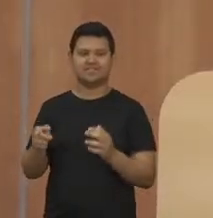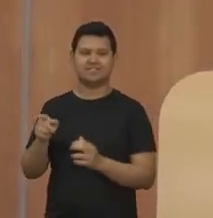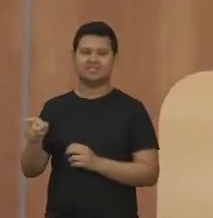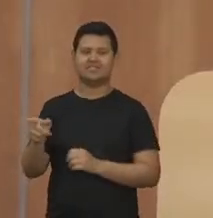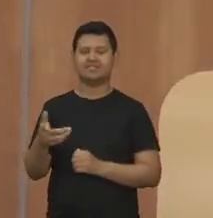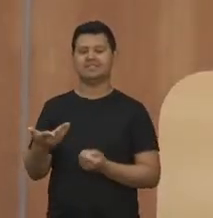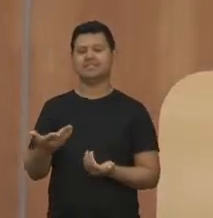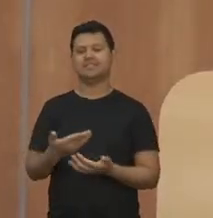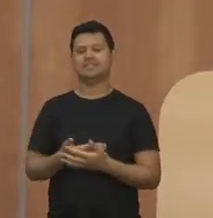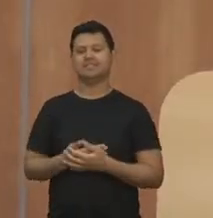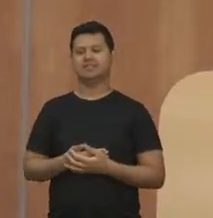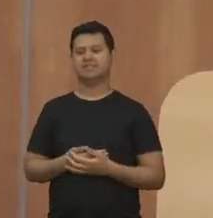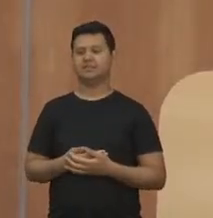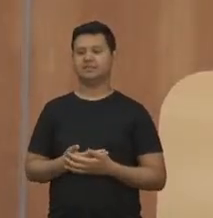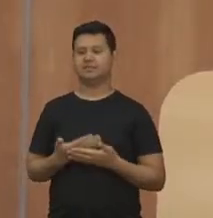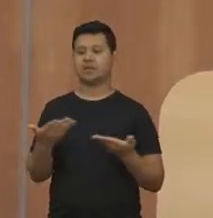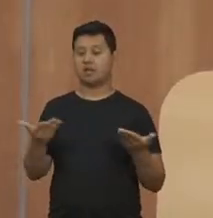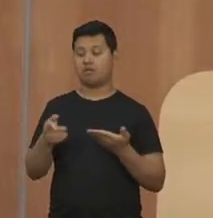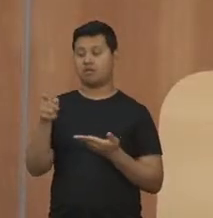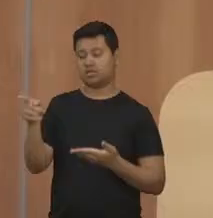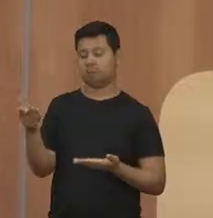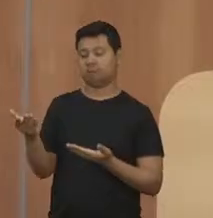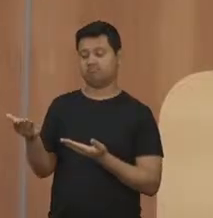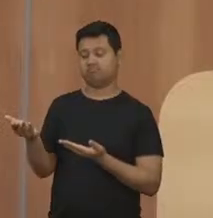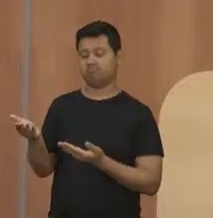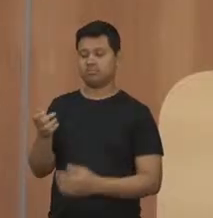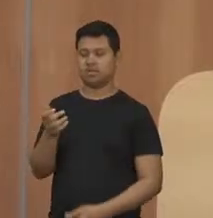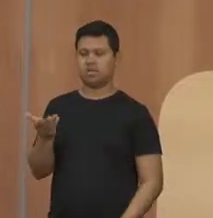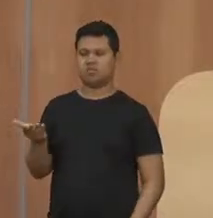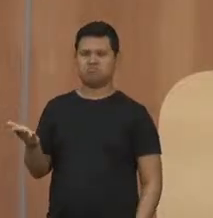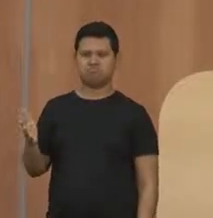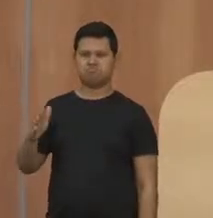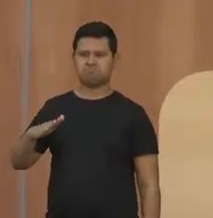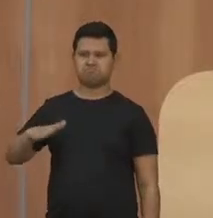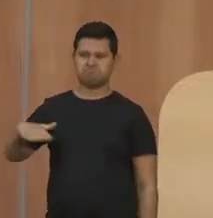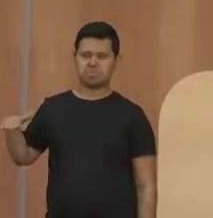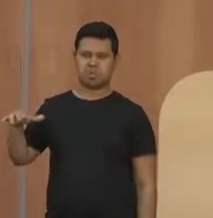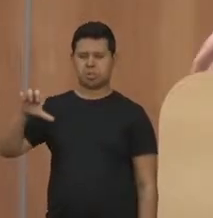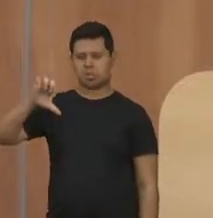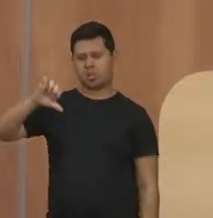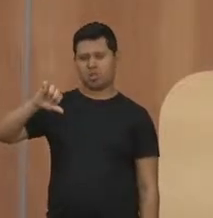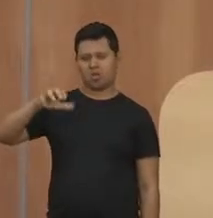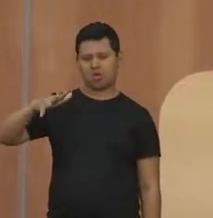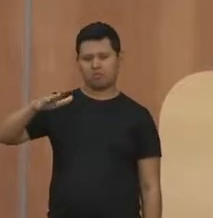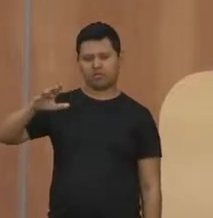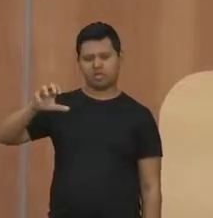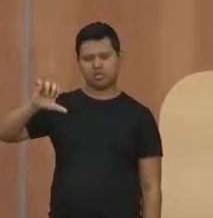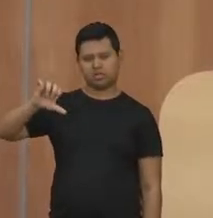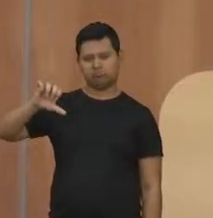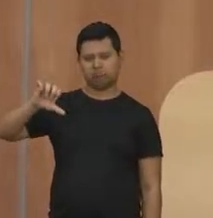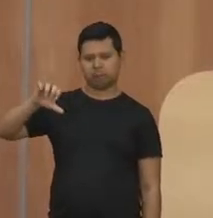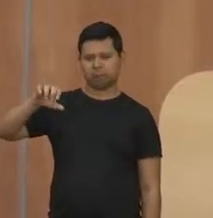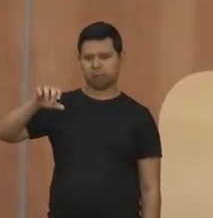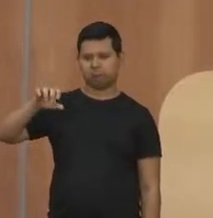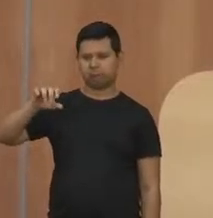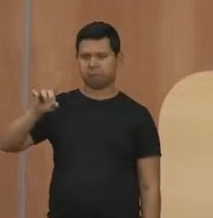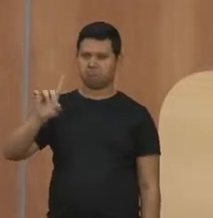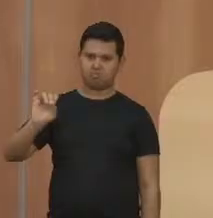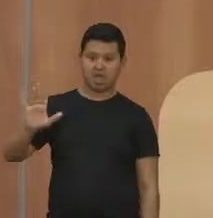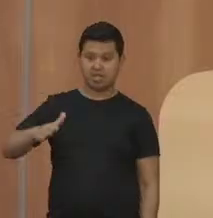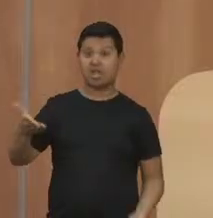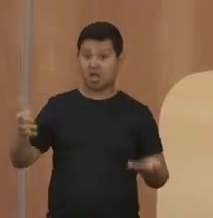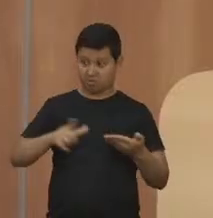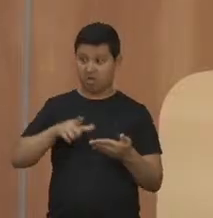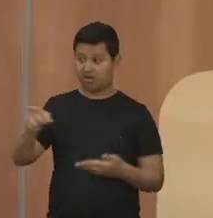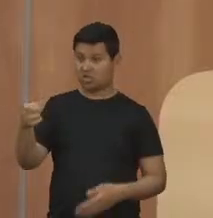rua, agora adolescentes, né, porque a Natasha, na época, tinha 9, 10 anos, está com uns 16 agora, já é